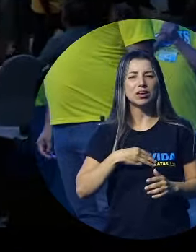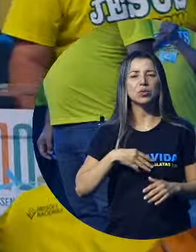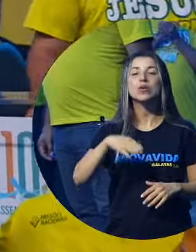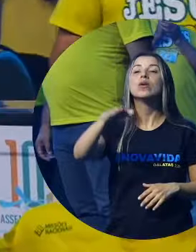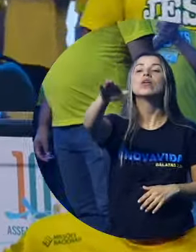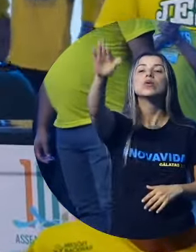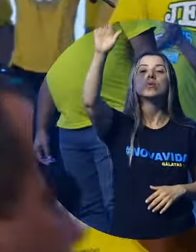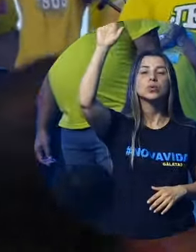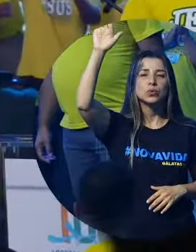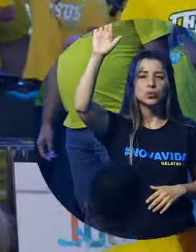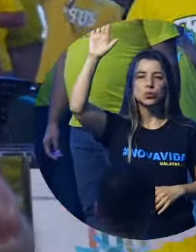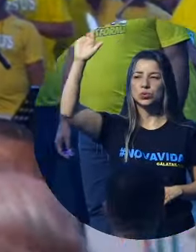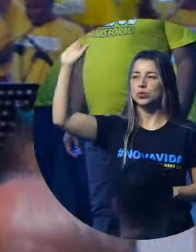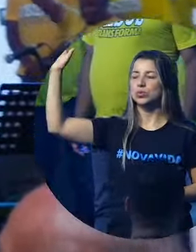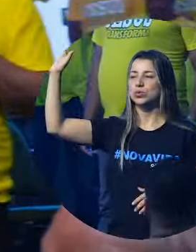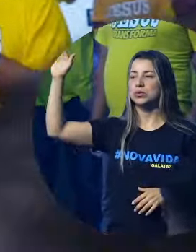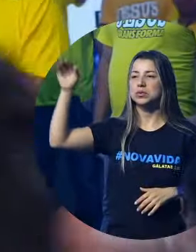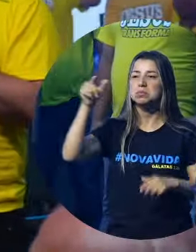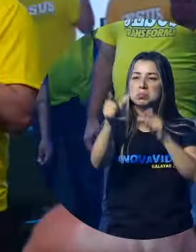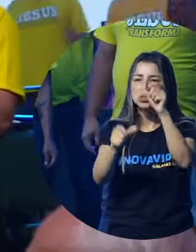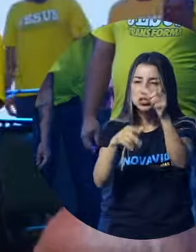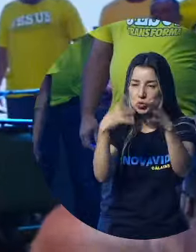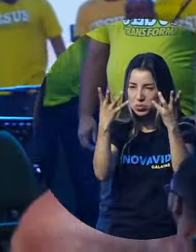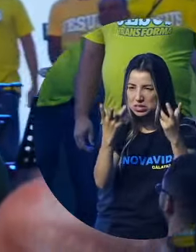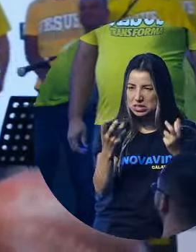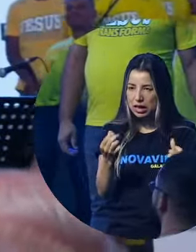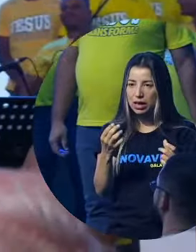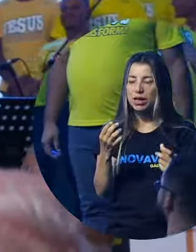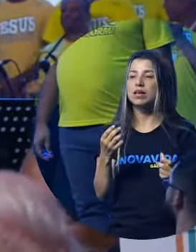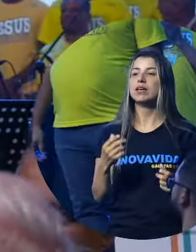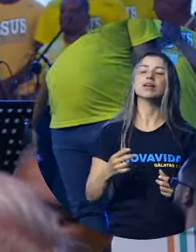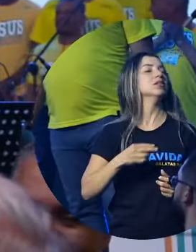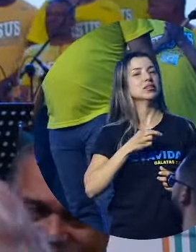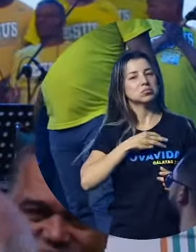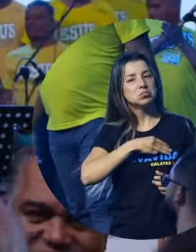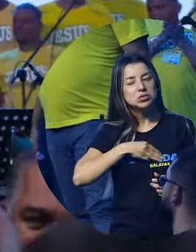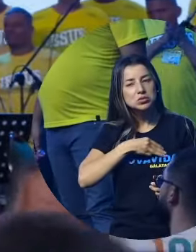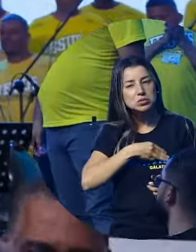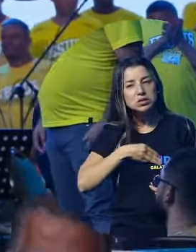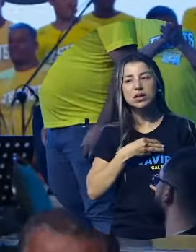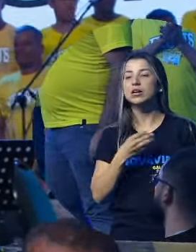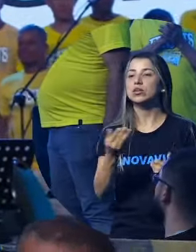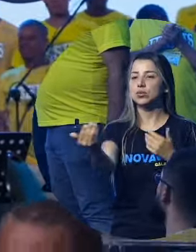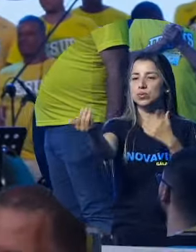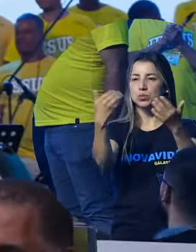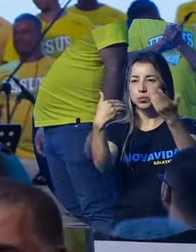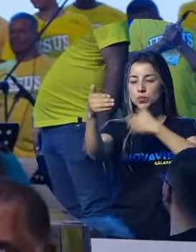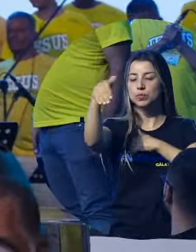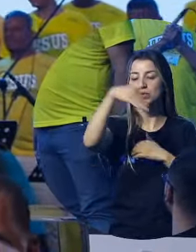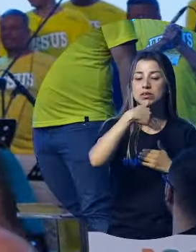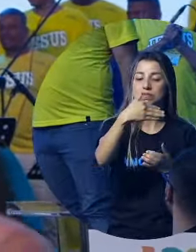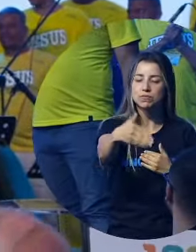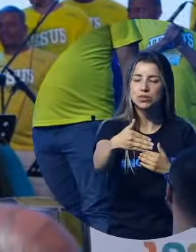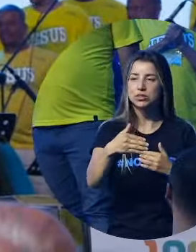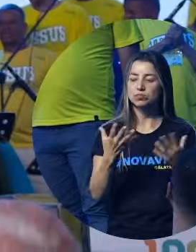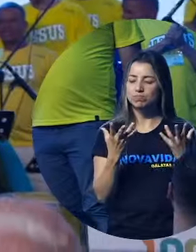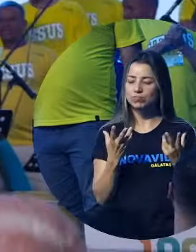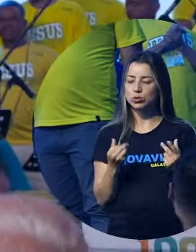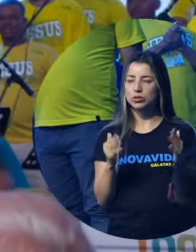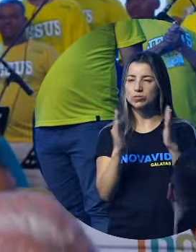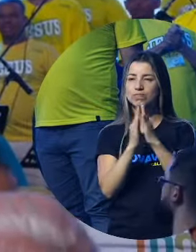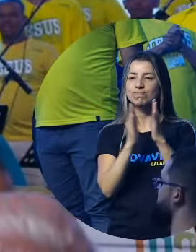pastor. Aqueles que têm um chamado missionário, eu queria que você saísse do seu lugar e viesse aqui para frente. Eu quero orar com você agora. Aqueles que